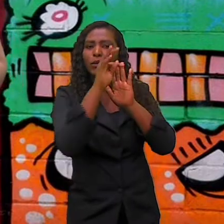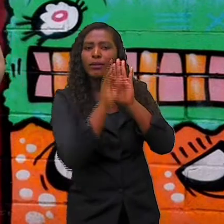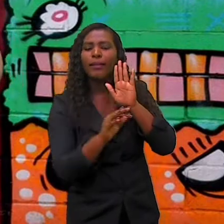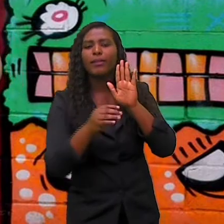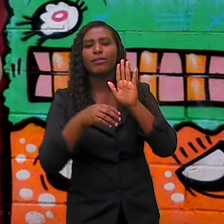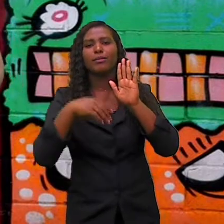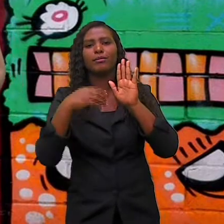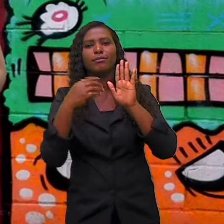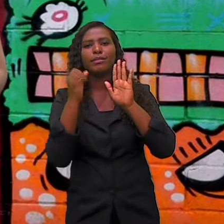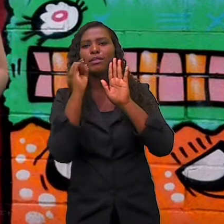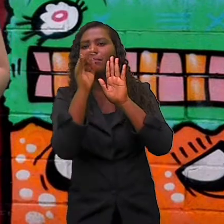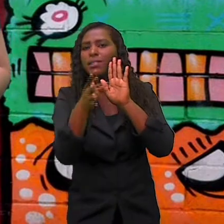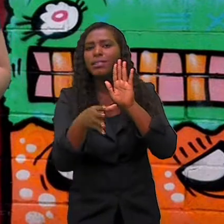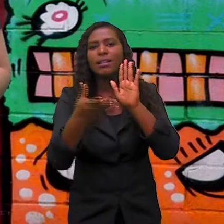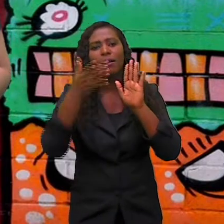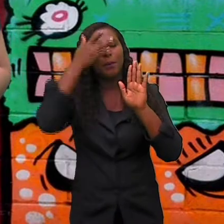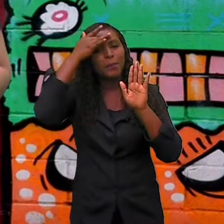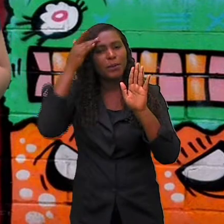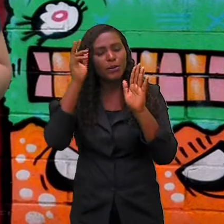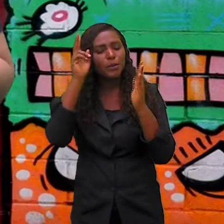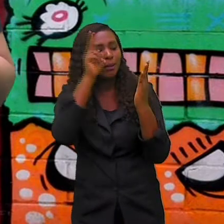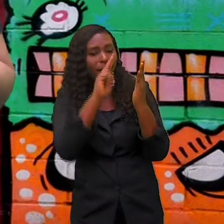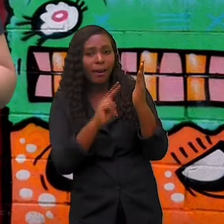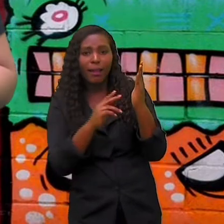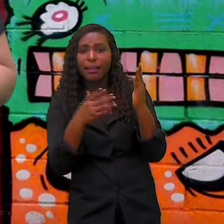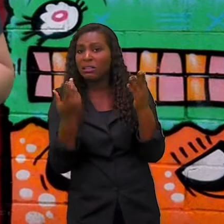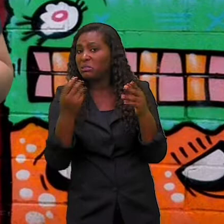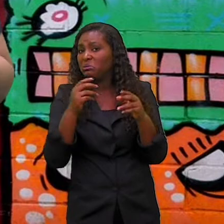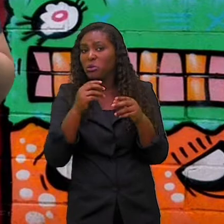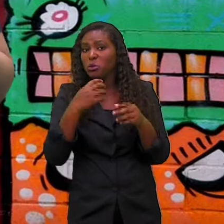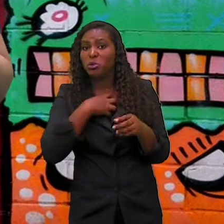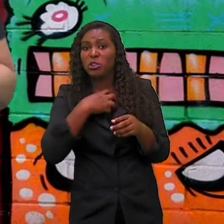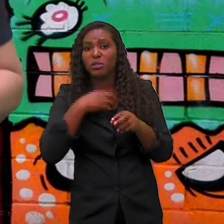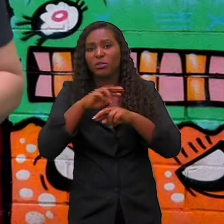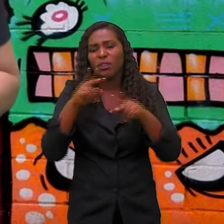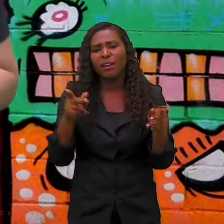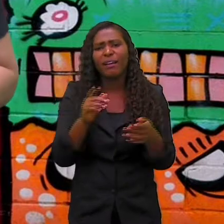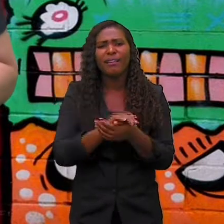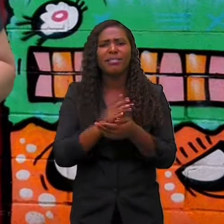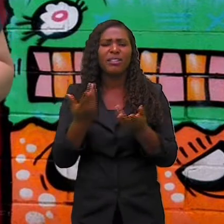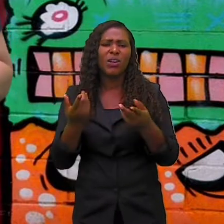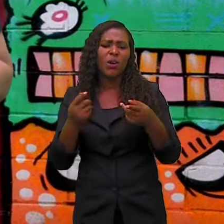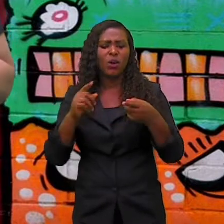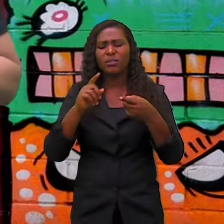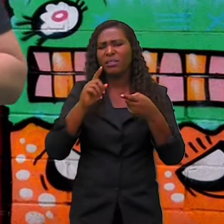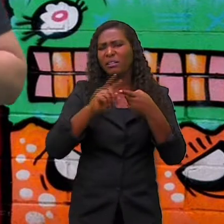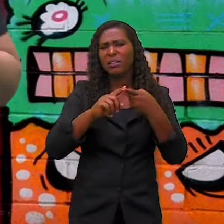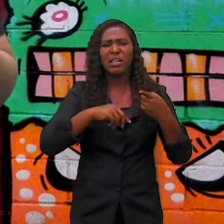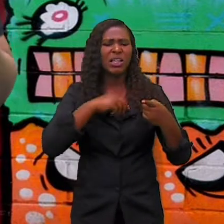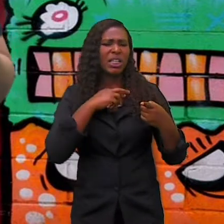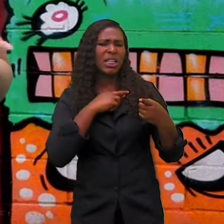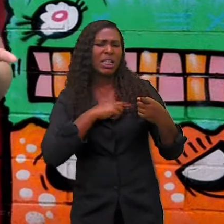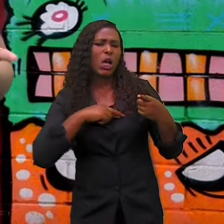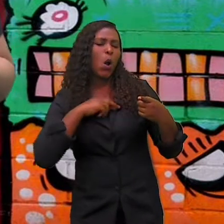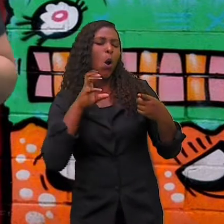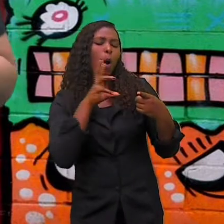os gêneros textuais. E quais são? Conto, fábula, romance, novela, biografia,